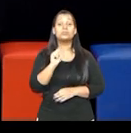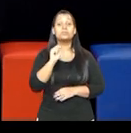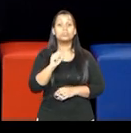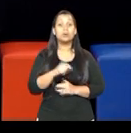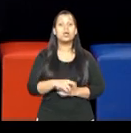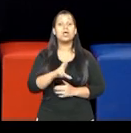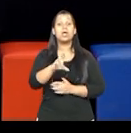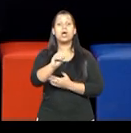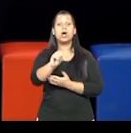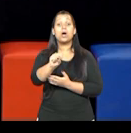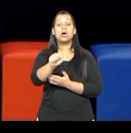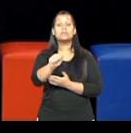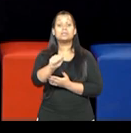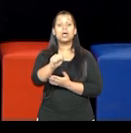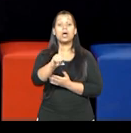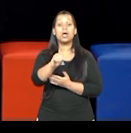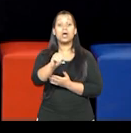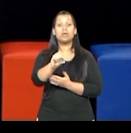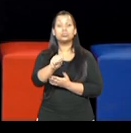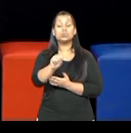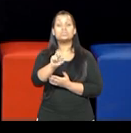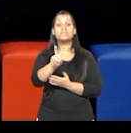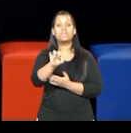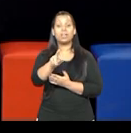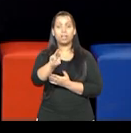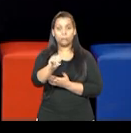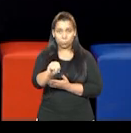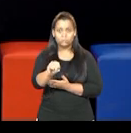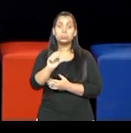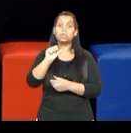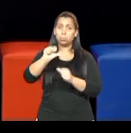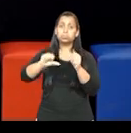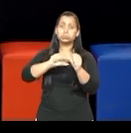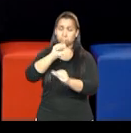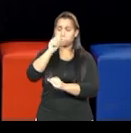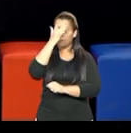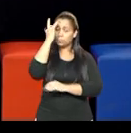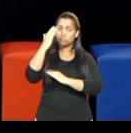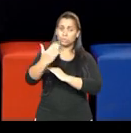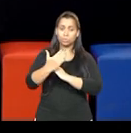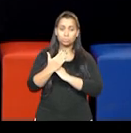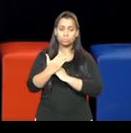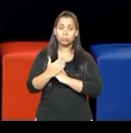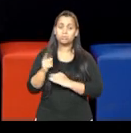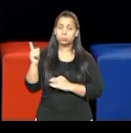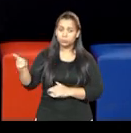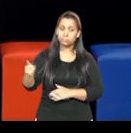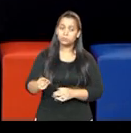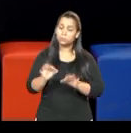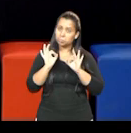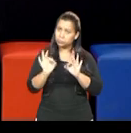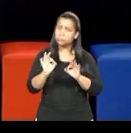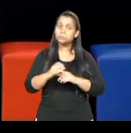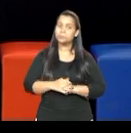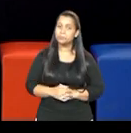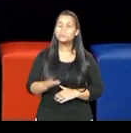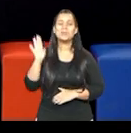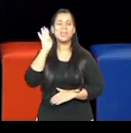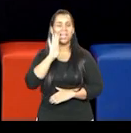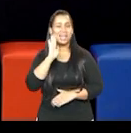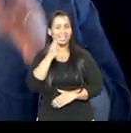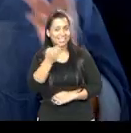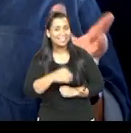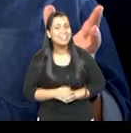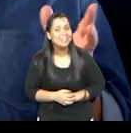ventos, que você pode também substituir o ajudante e conferir. Legal essa atividade,